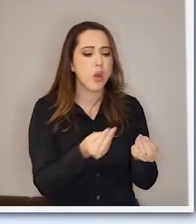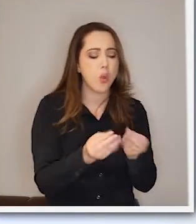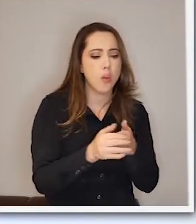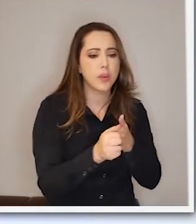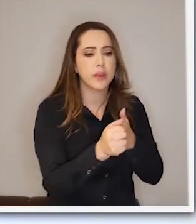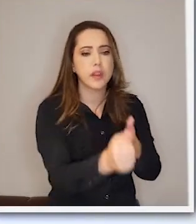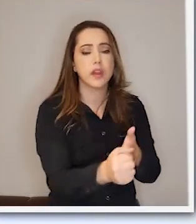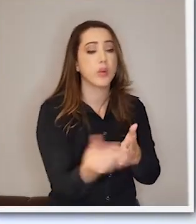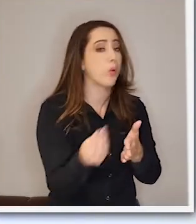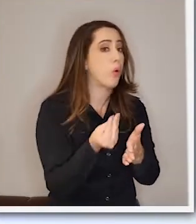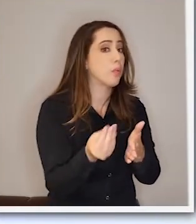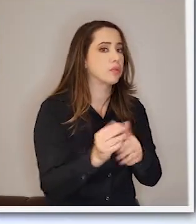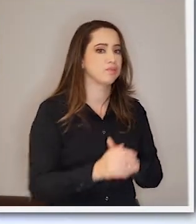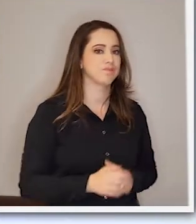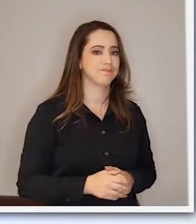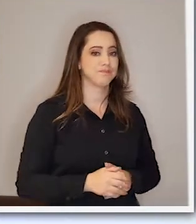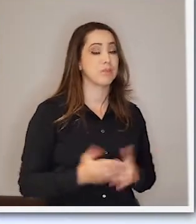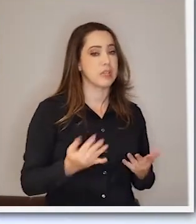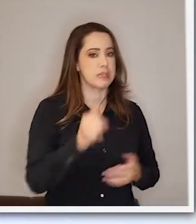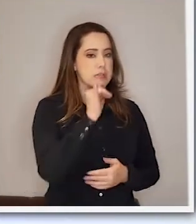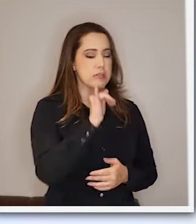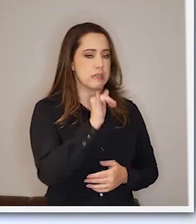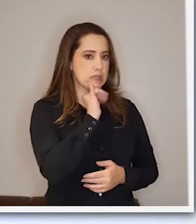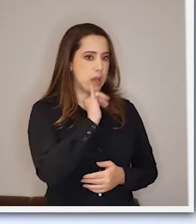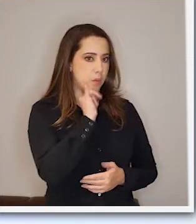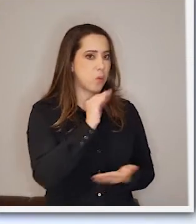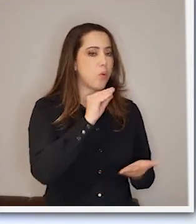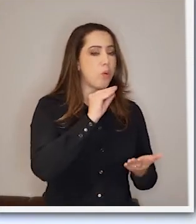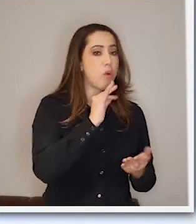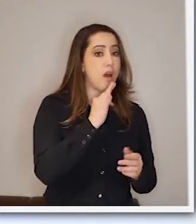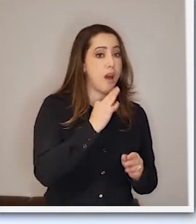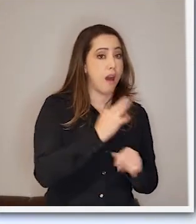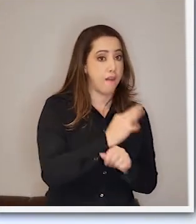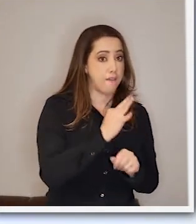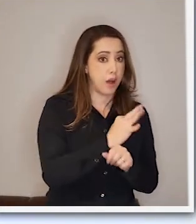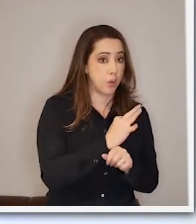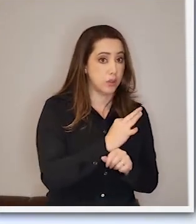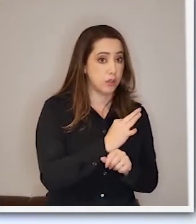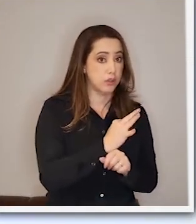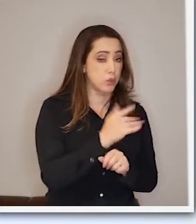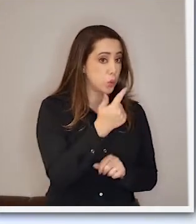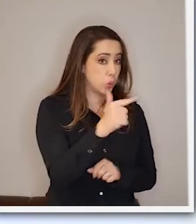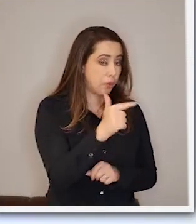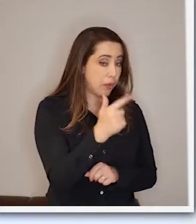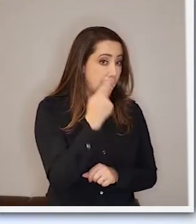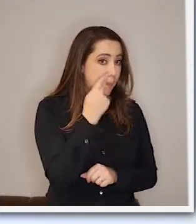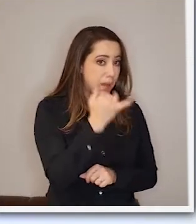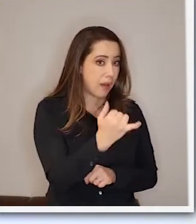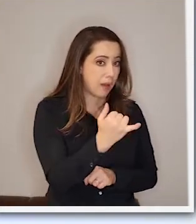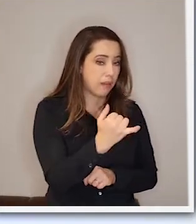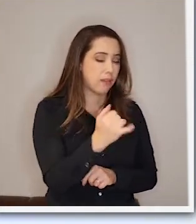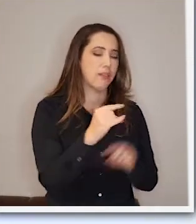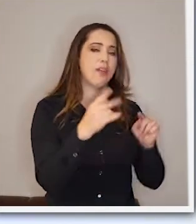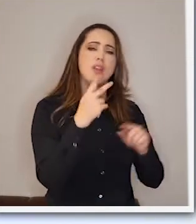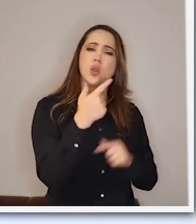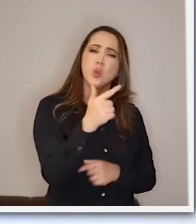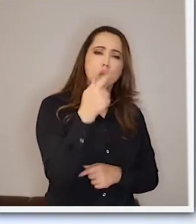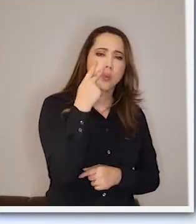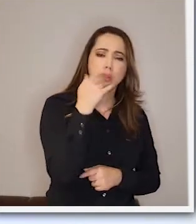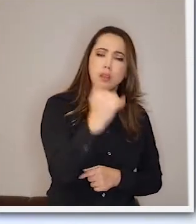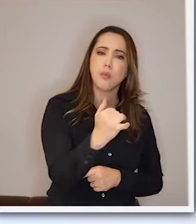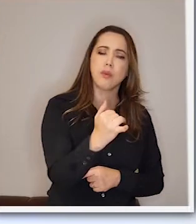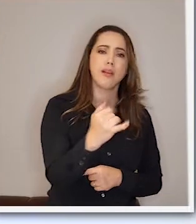consegue guiar. A ausência, por exemplo, paterna, para mim, na minha concepção, é um